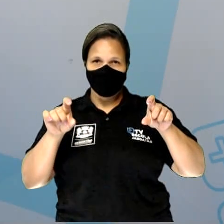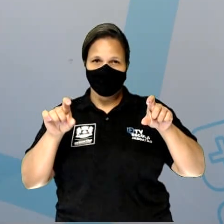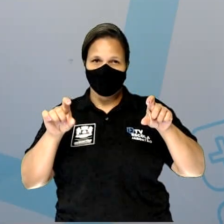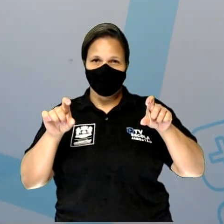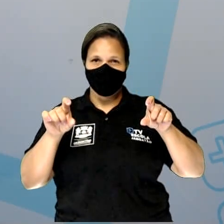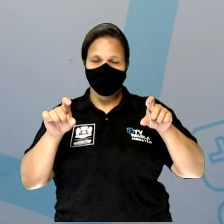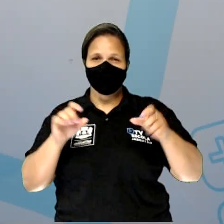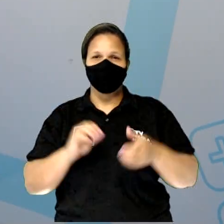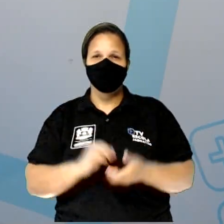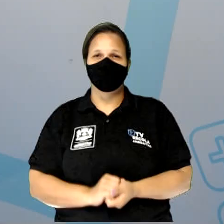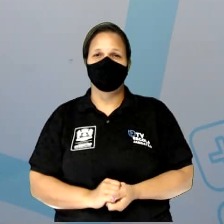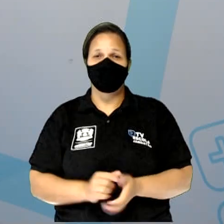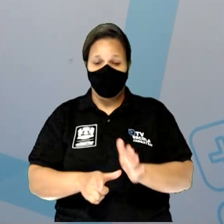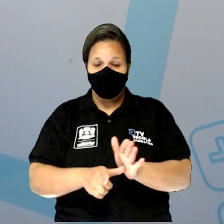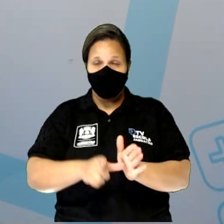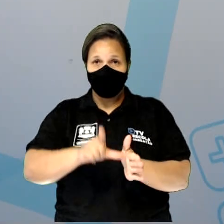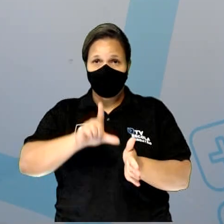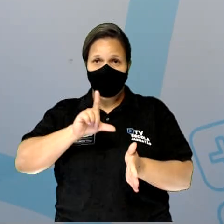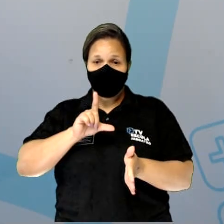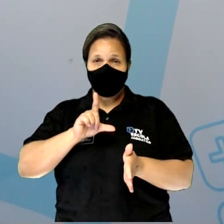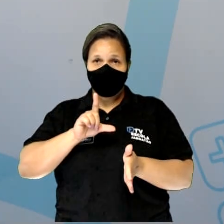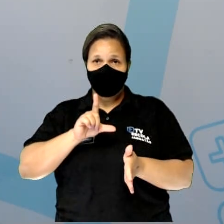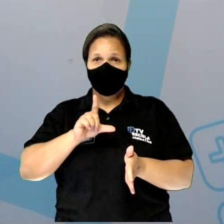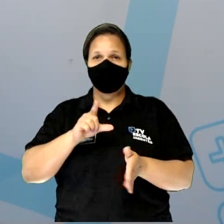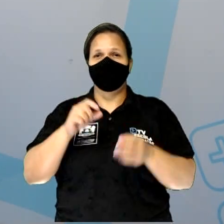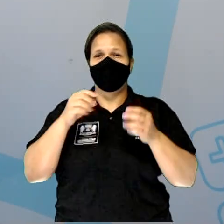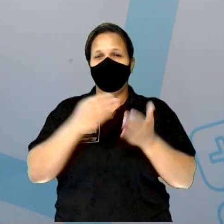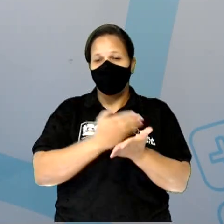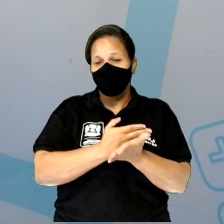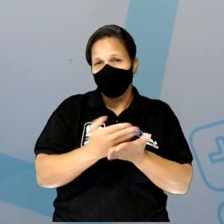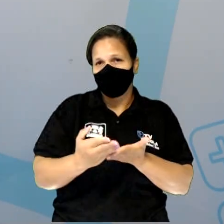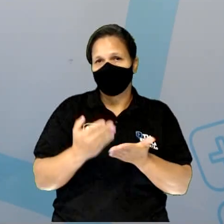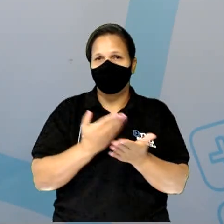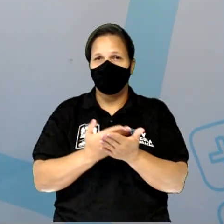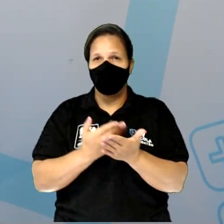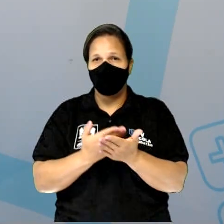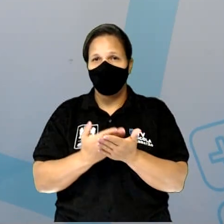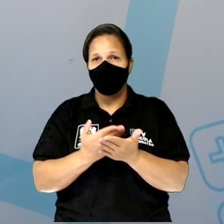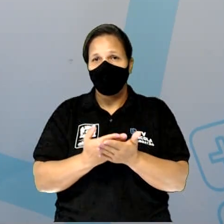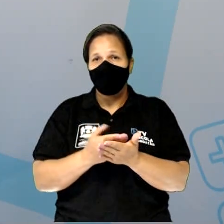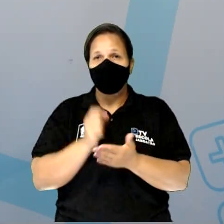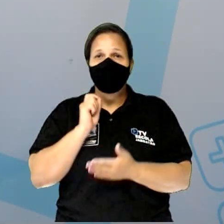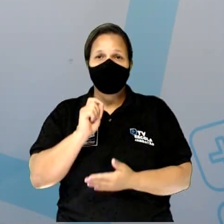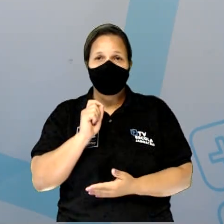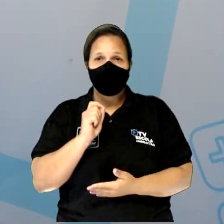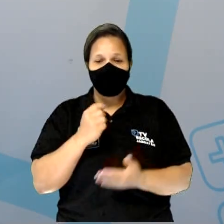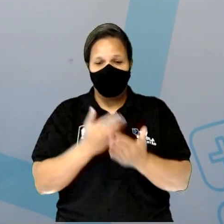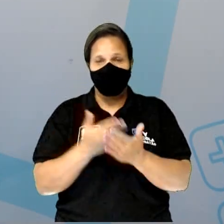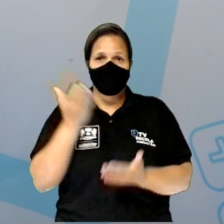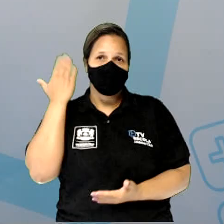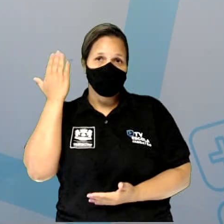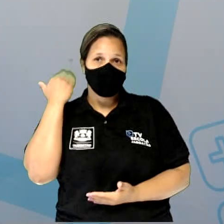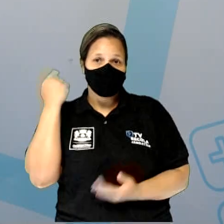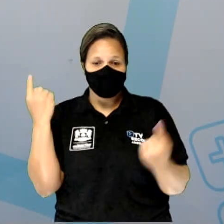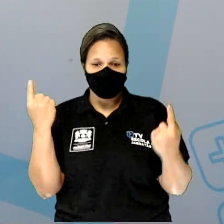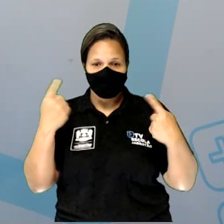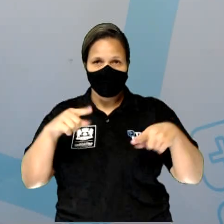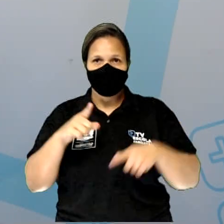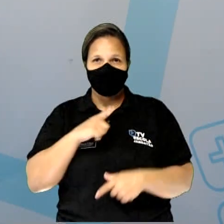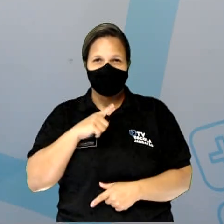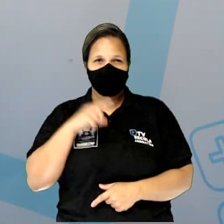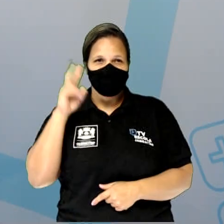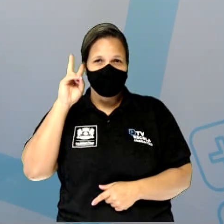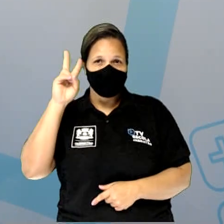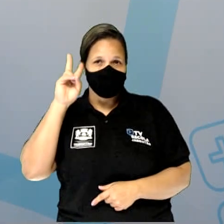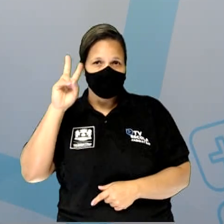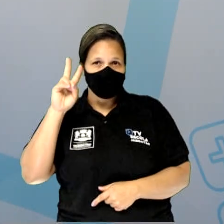essa aula de First Conditional, a aula passada eu deixei para vocês resolverem um desafio. Na aula passada,